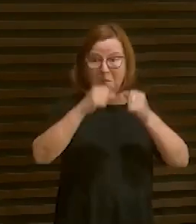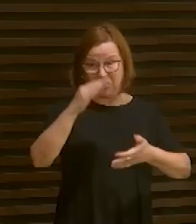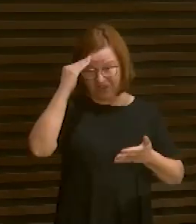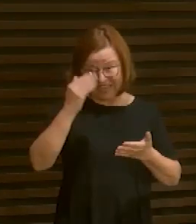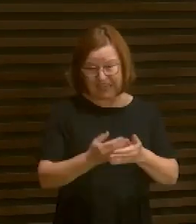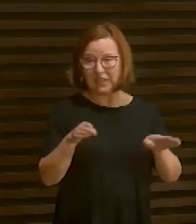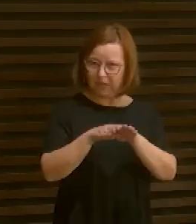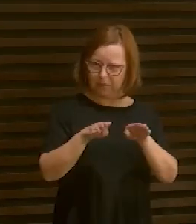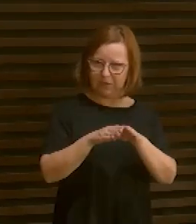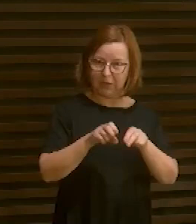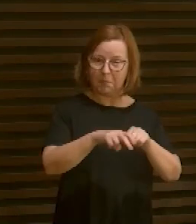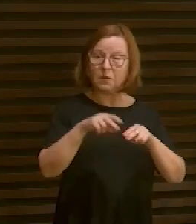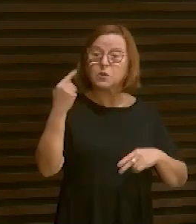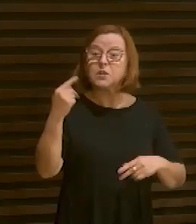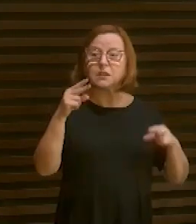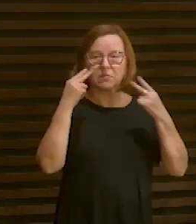crer também pelo seu testemunho.